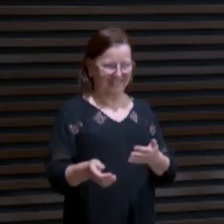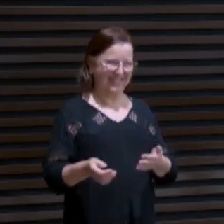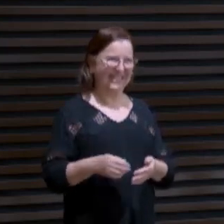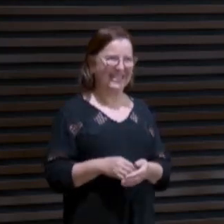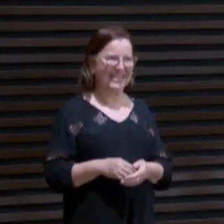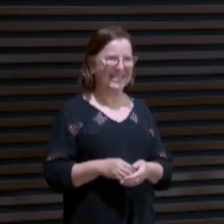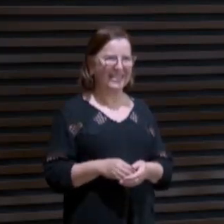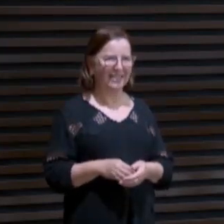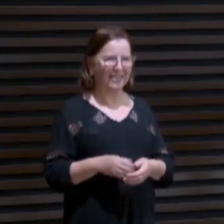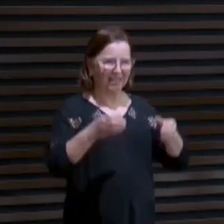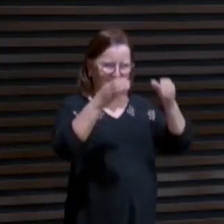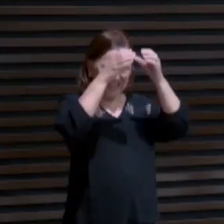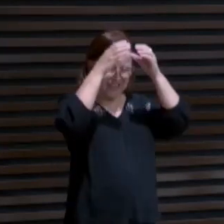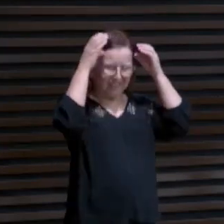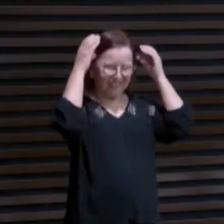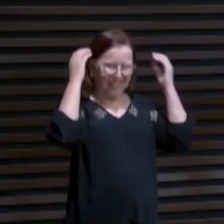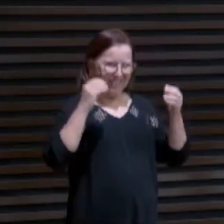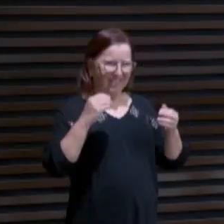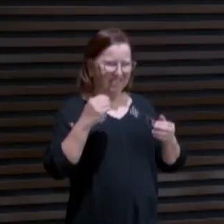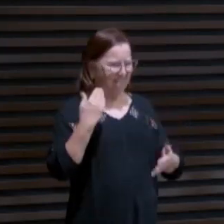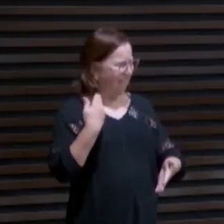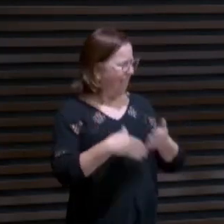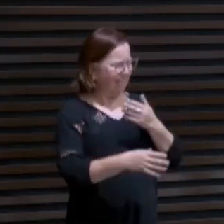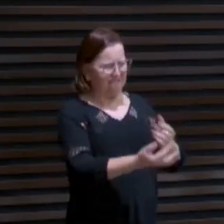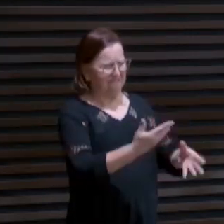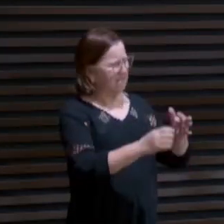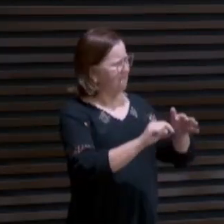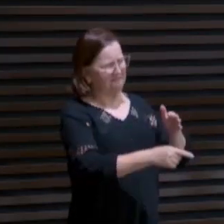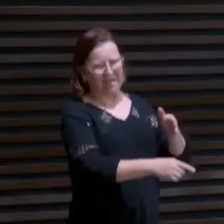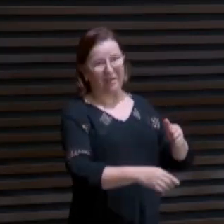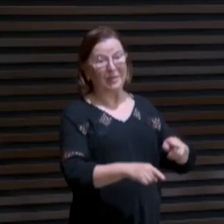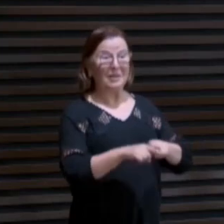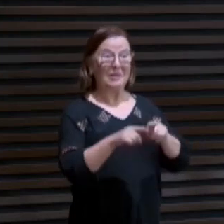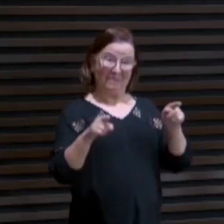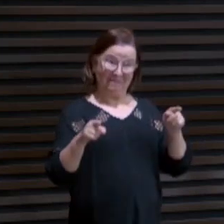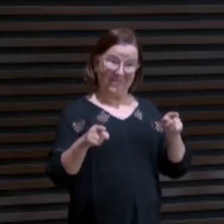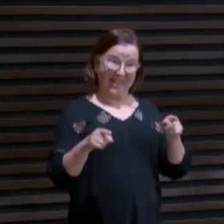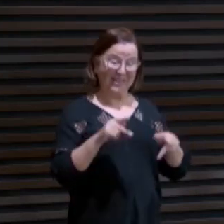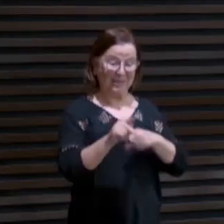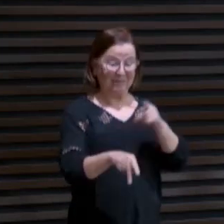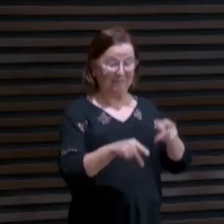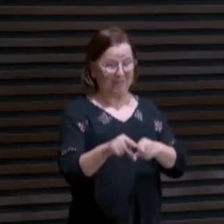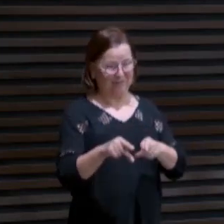Fosse para o inferno. Eles não queriam saber de César, mas agora eles estão usando César na